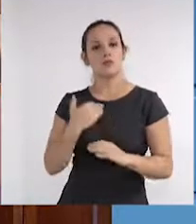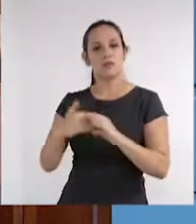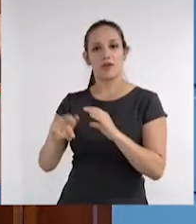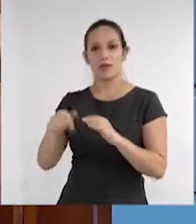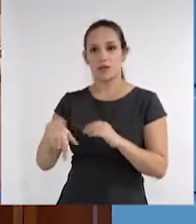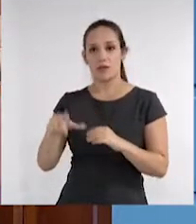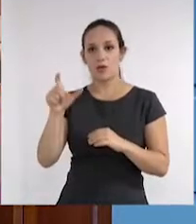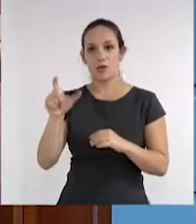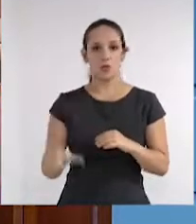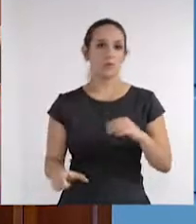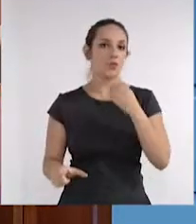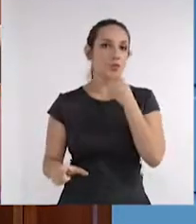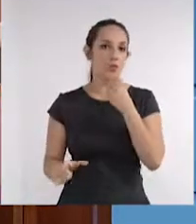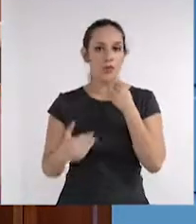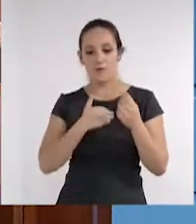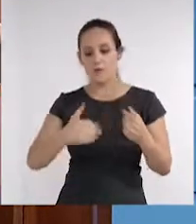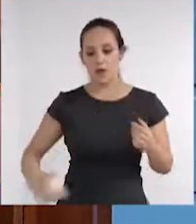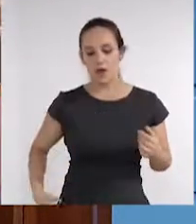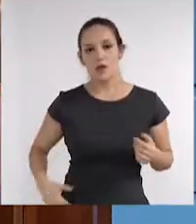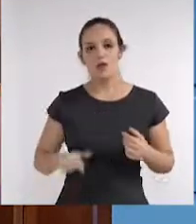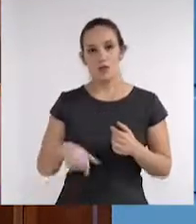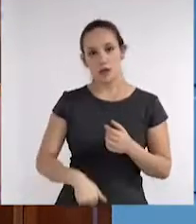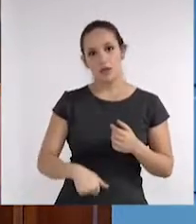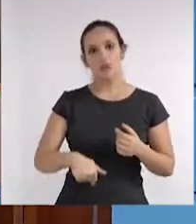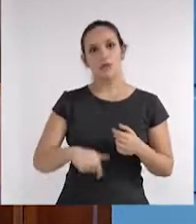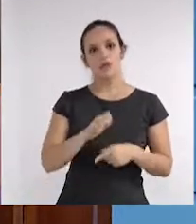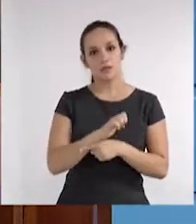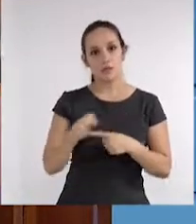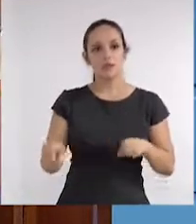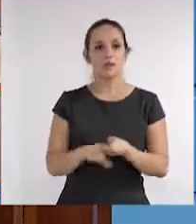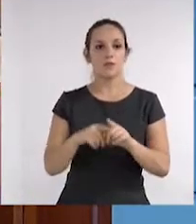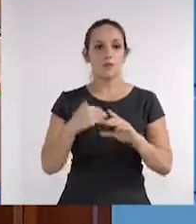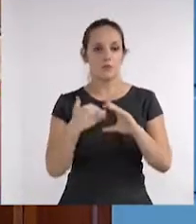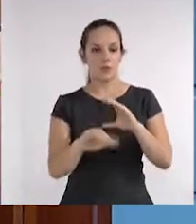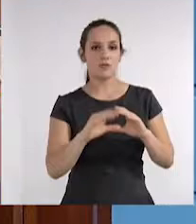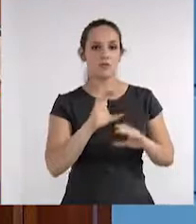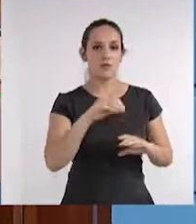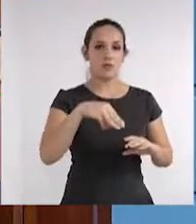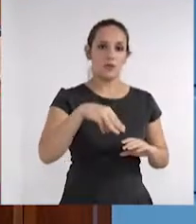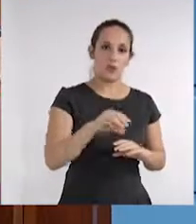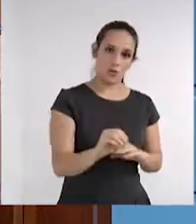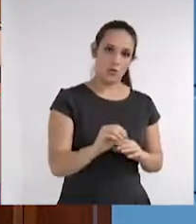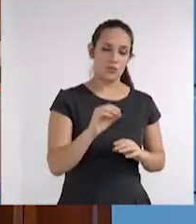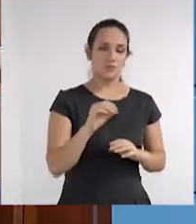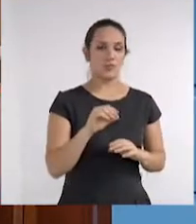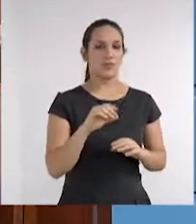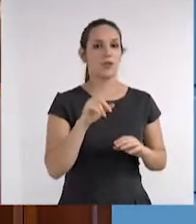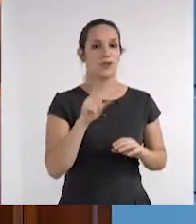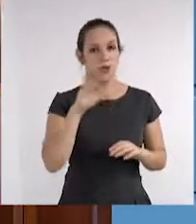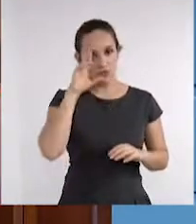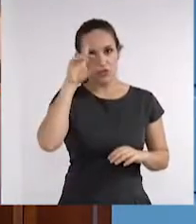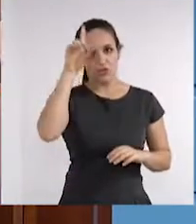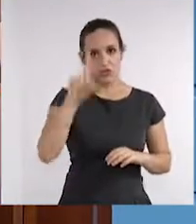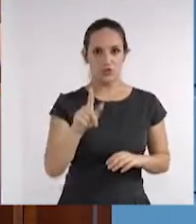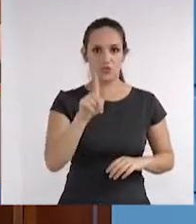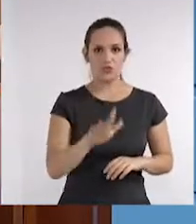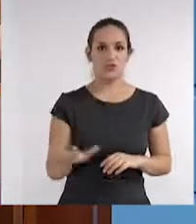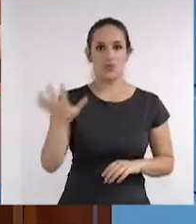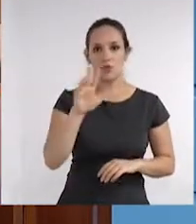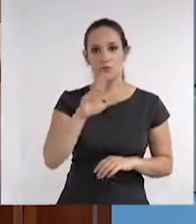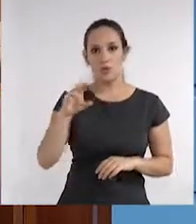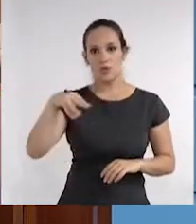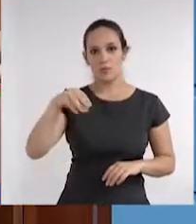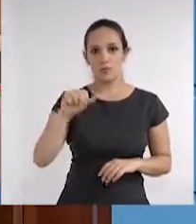do Estado, vamos encaminhar para o Comando-Geral da Polícia Militar, vamos encaminhar para o Diretor-Geral da Polícia Civil, doutor Marcelo